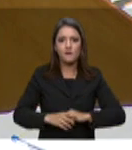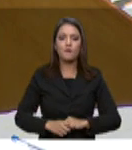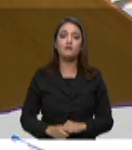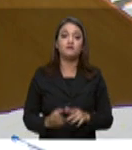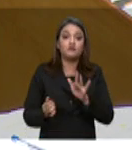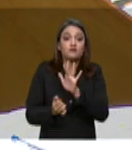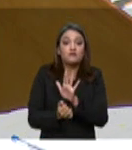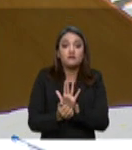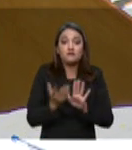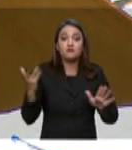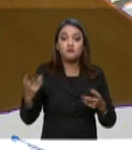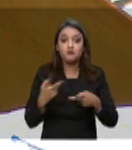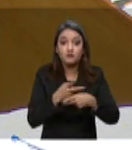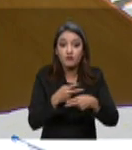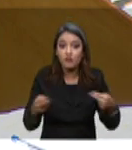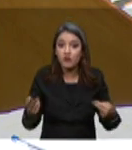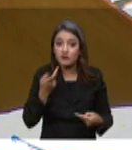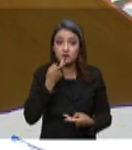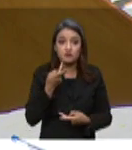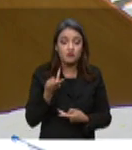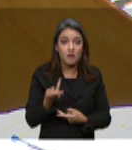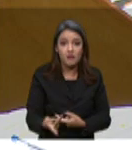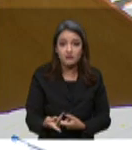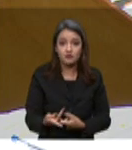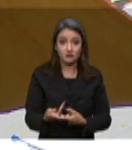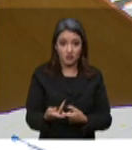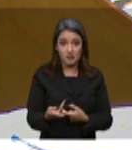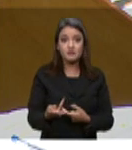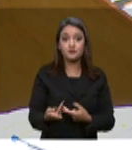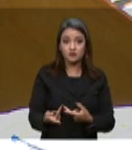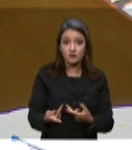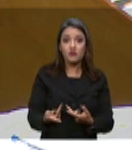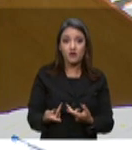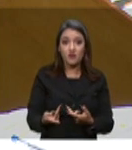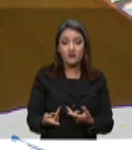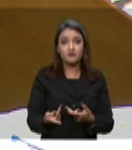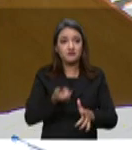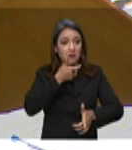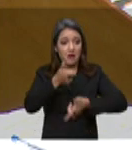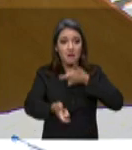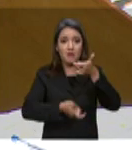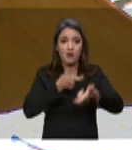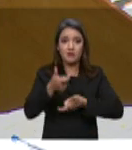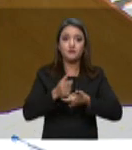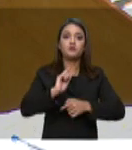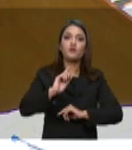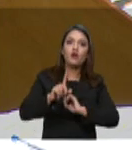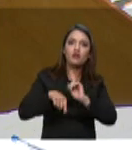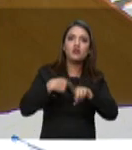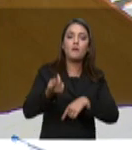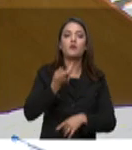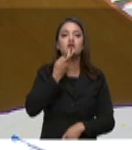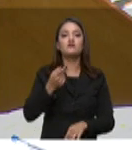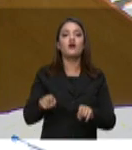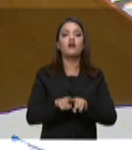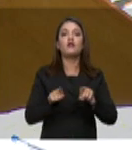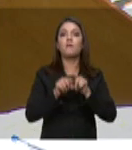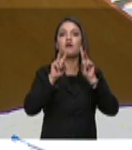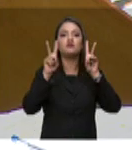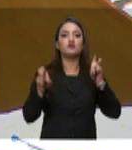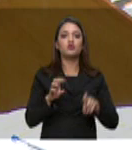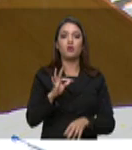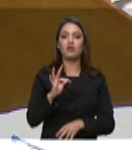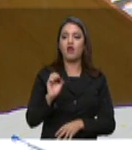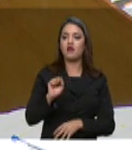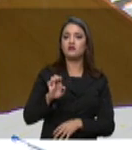várias afirmações sem concatenação do pensamento só impropérios depois volta a falar sobre o Tribunal